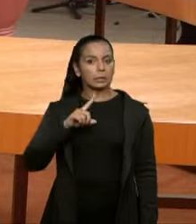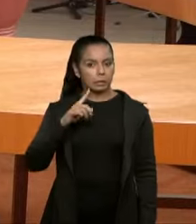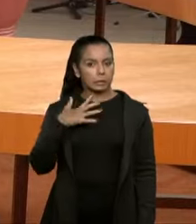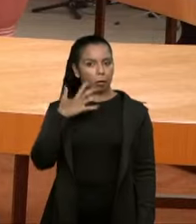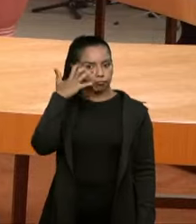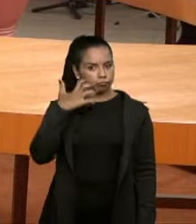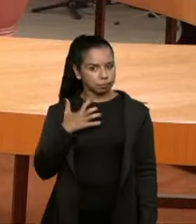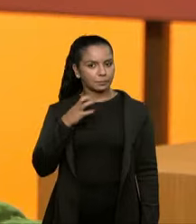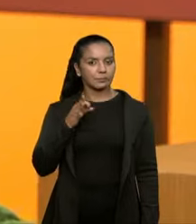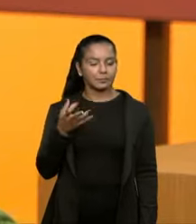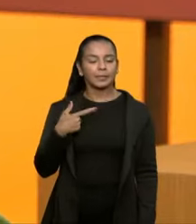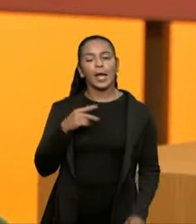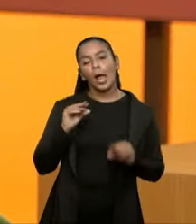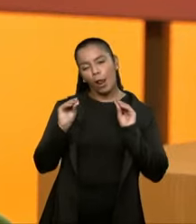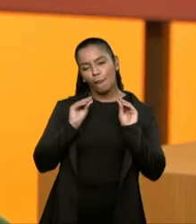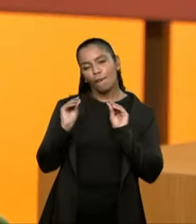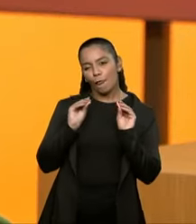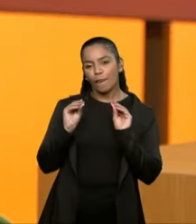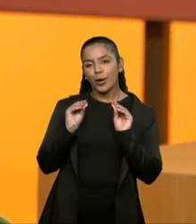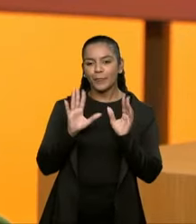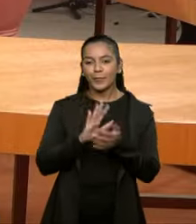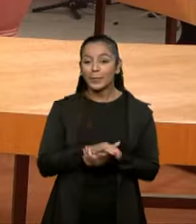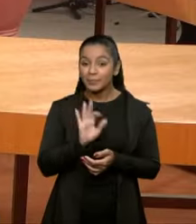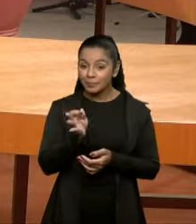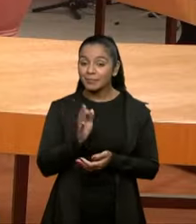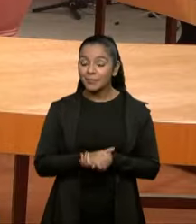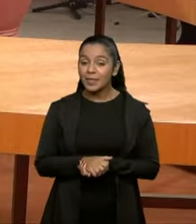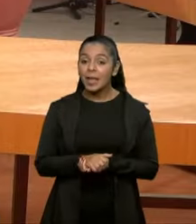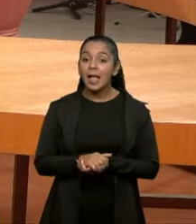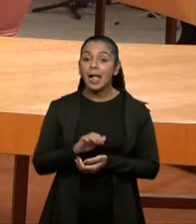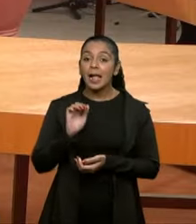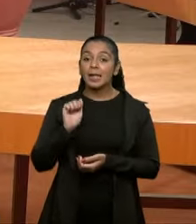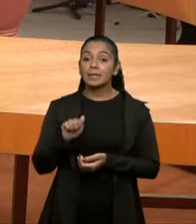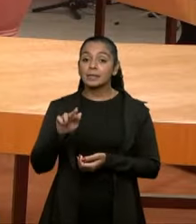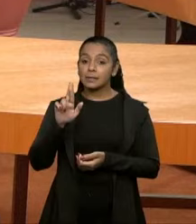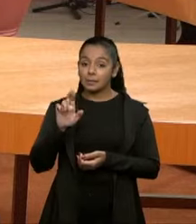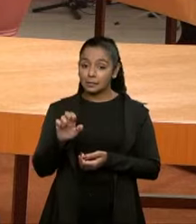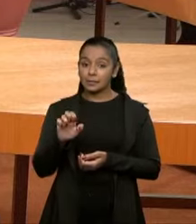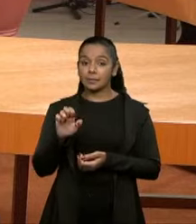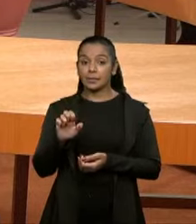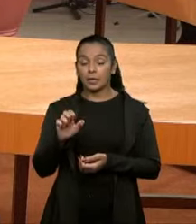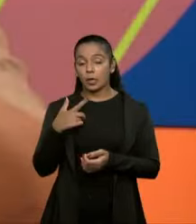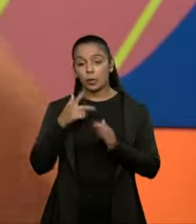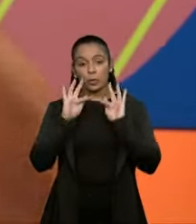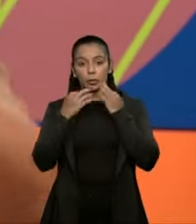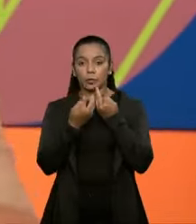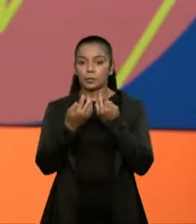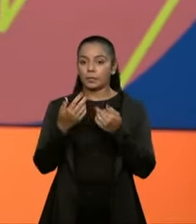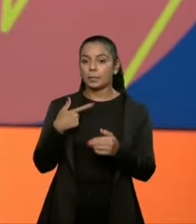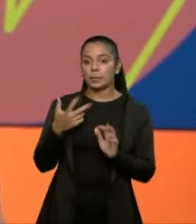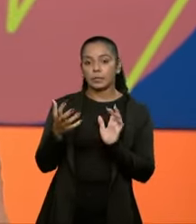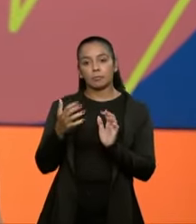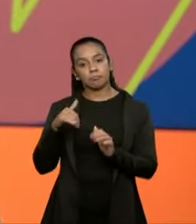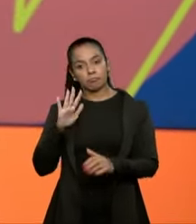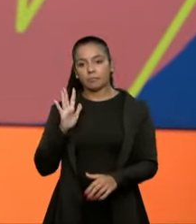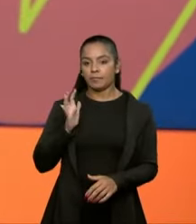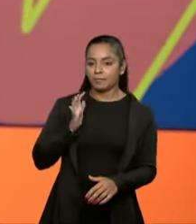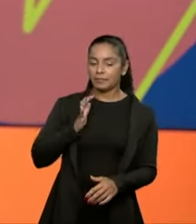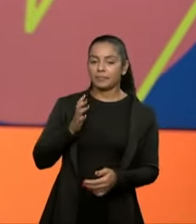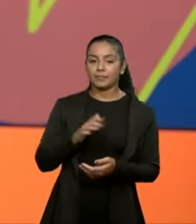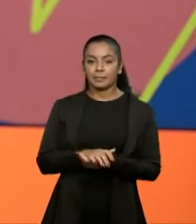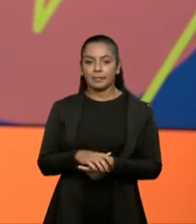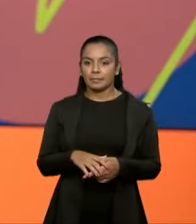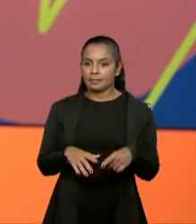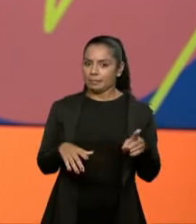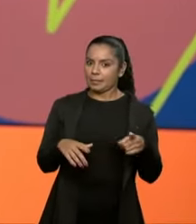ela um é beijo. Fofa também. É fofa. Ela é fofa. Ela é fofa. E aí o André e o Sérgio são de uma família, sei lá, classe média alta, assim, né? Você